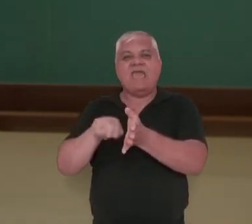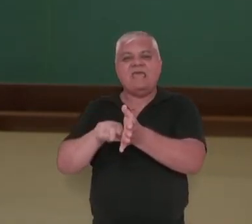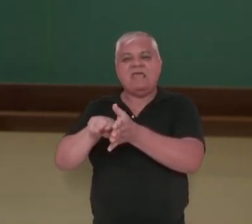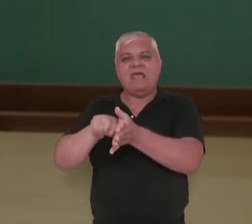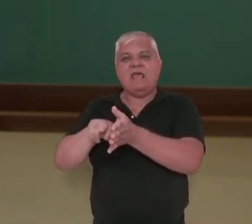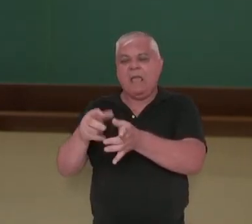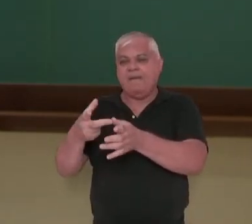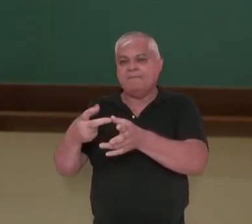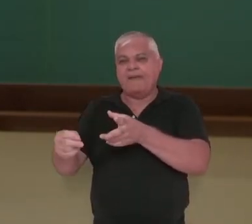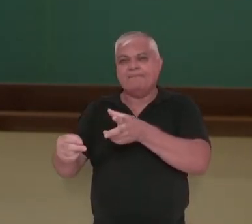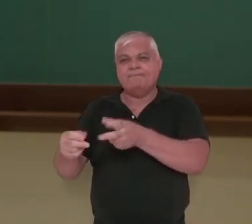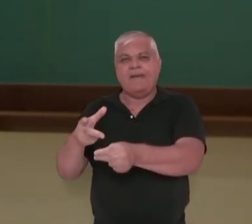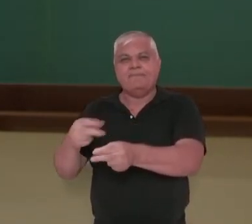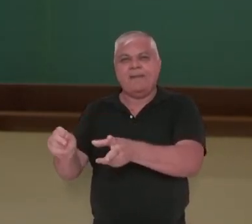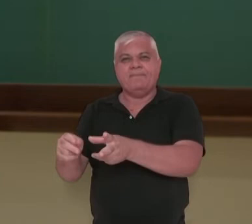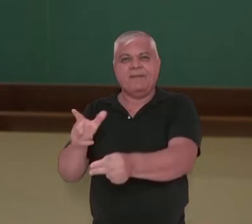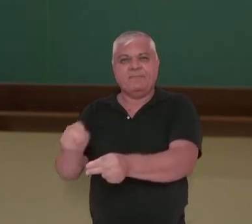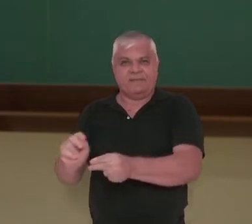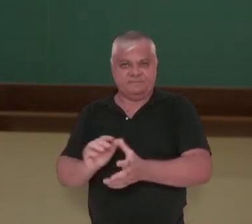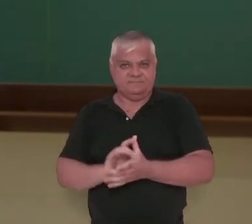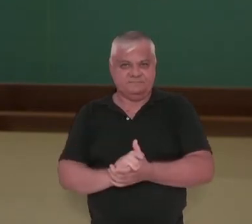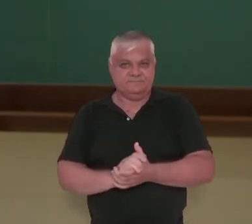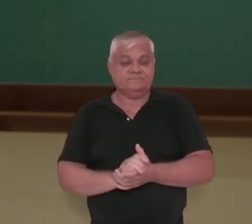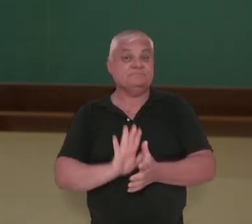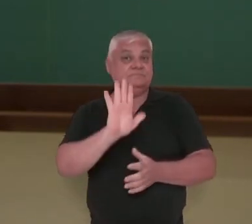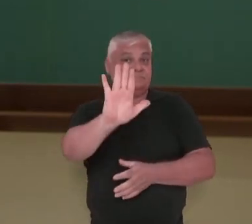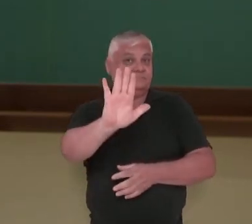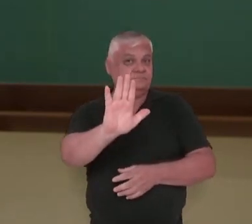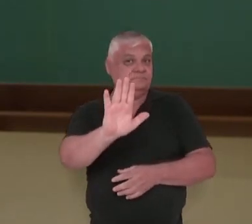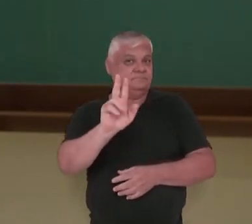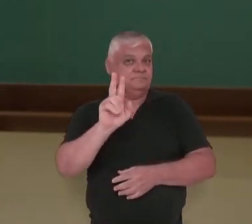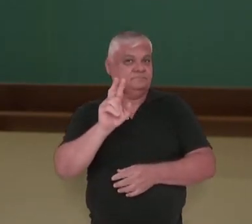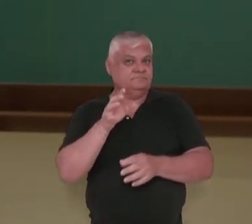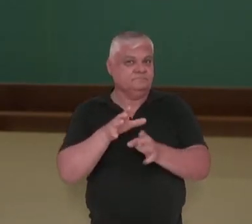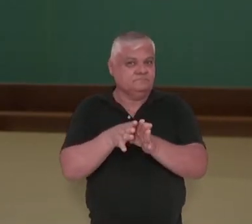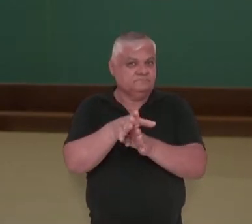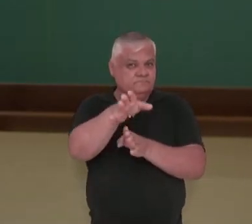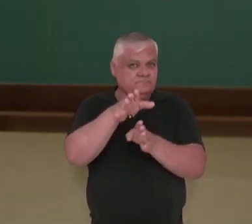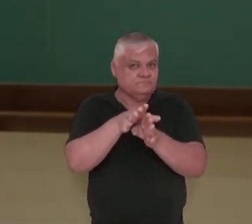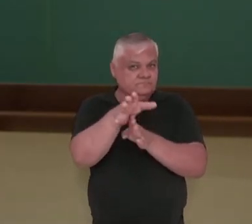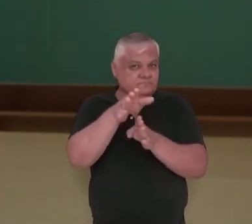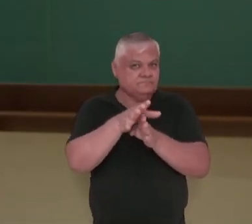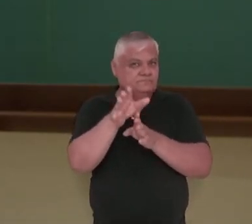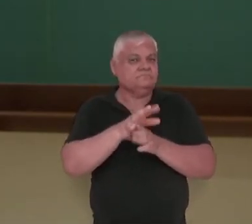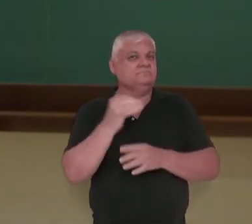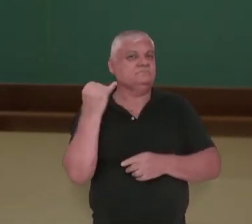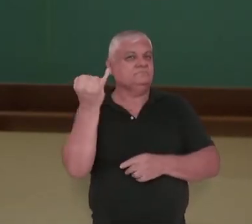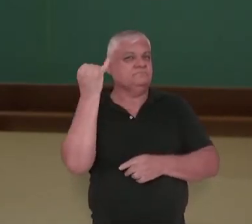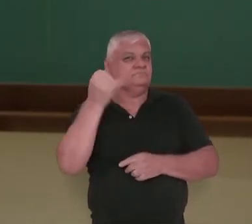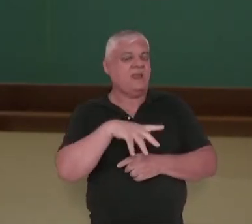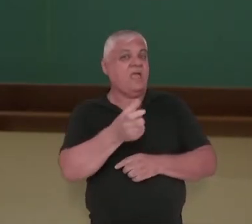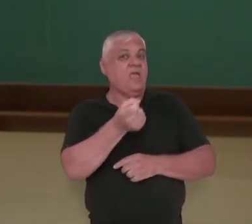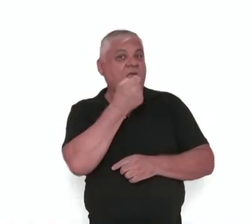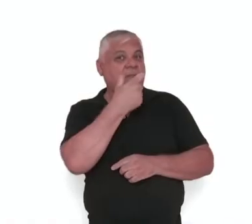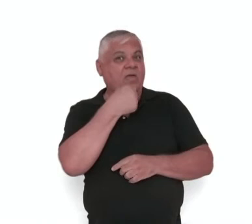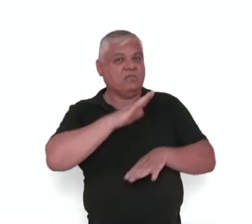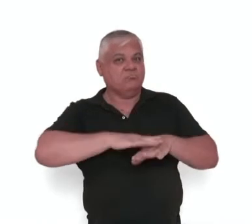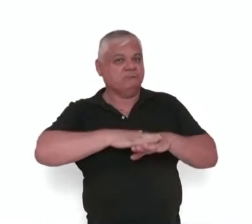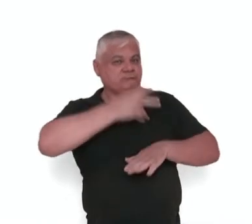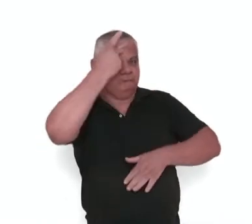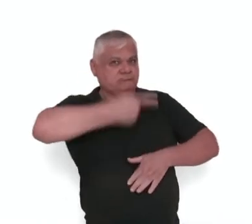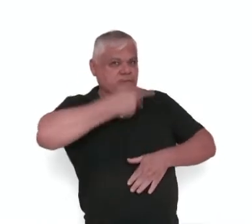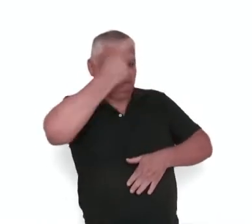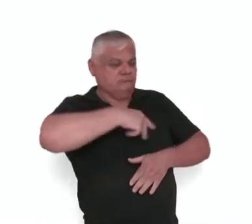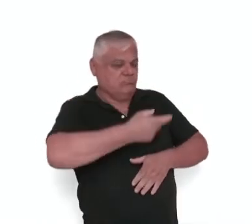provocadas para as bactérias. E qual que é o lembrete que a gente faz sobre medicamento? Nunca se